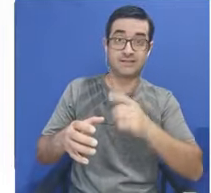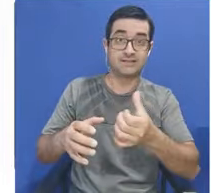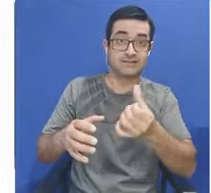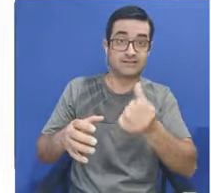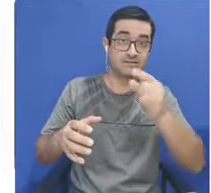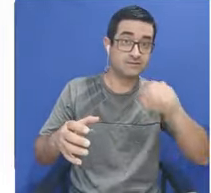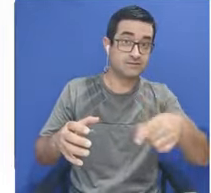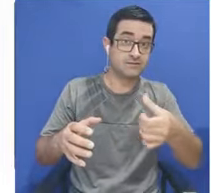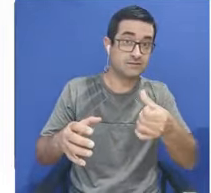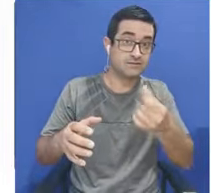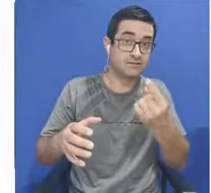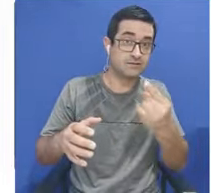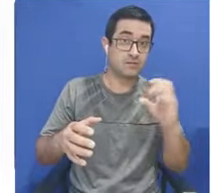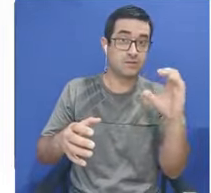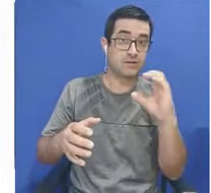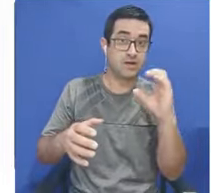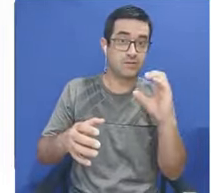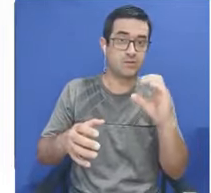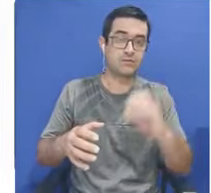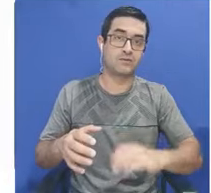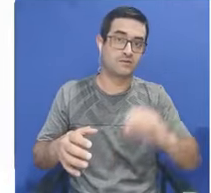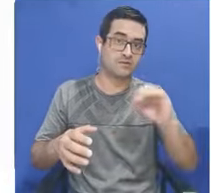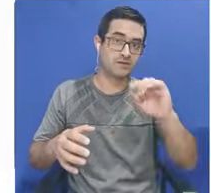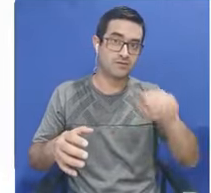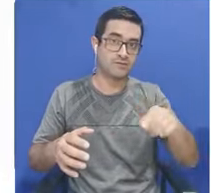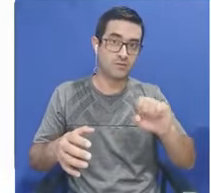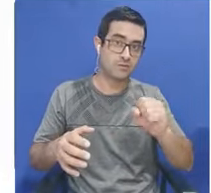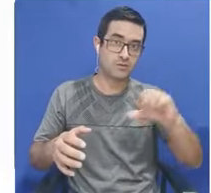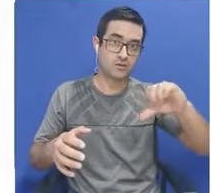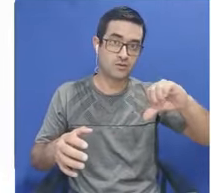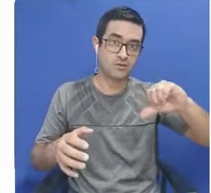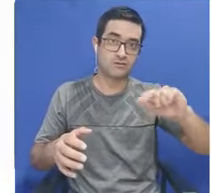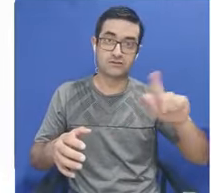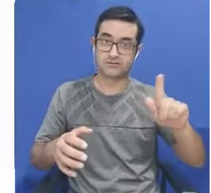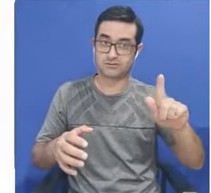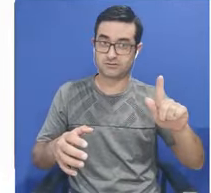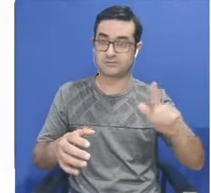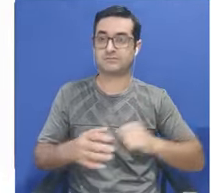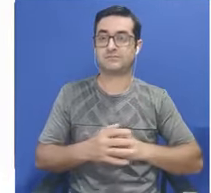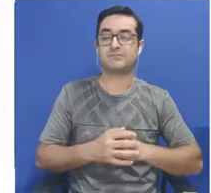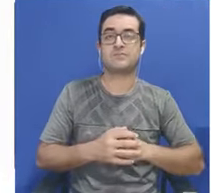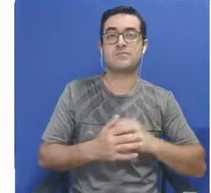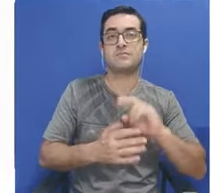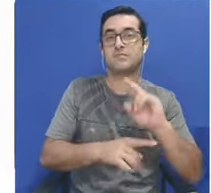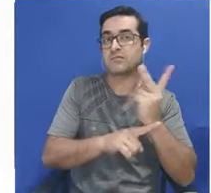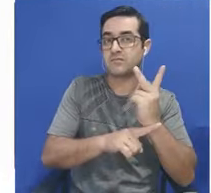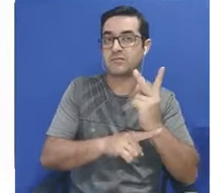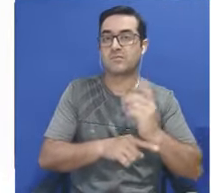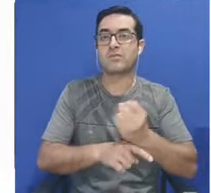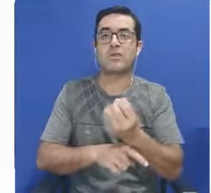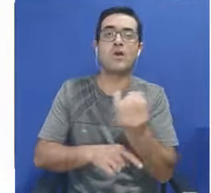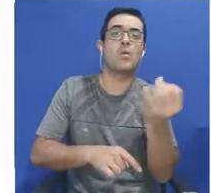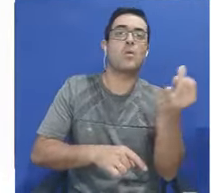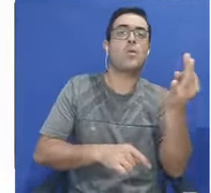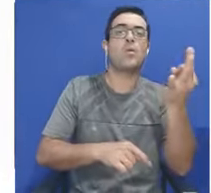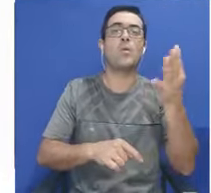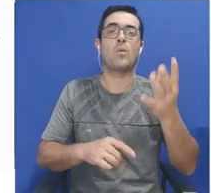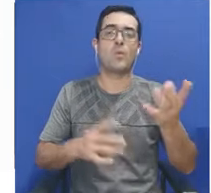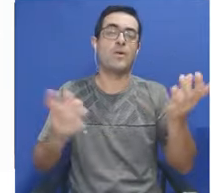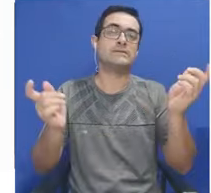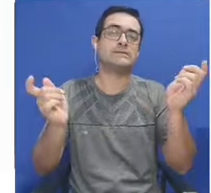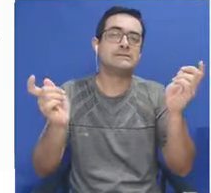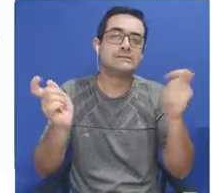hidrogênio. Quais são as porcentagens em massa de carbono e hidrogênio no alfa-pineno? Mesma coisa,